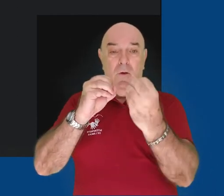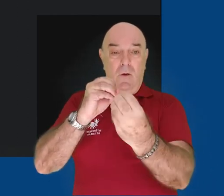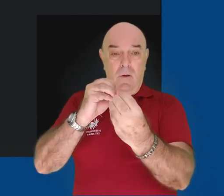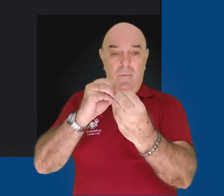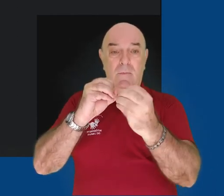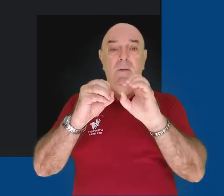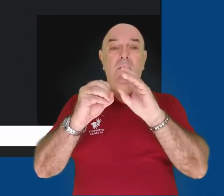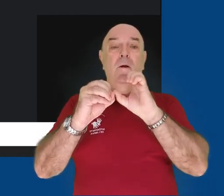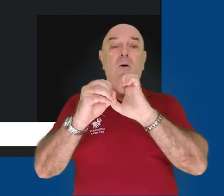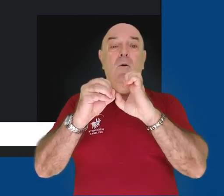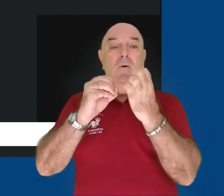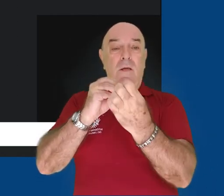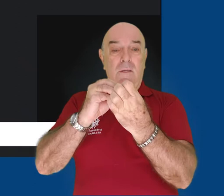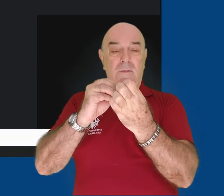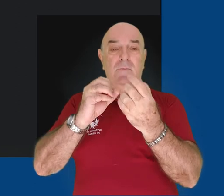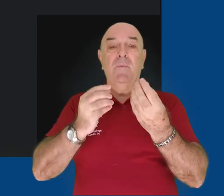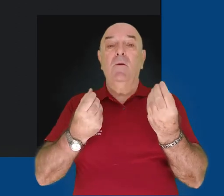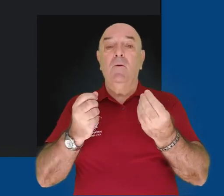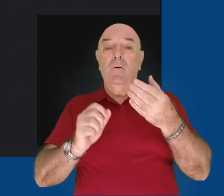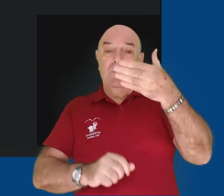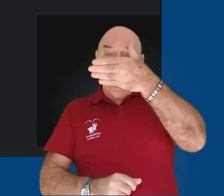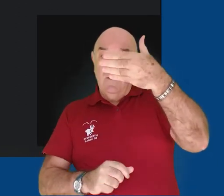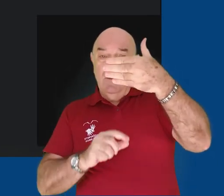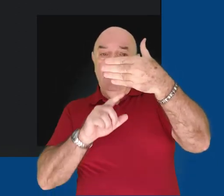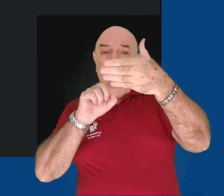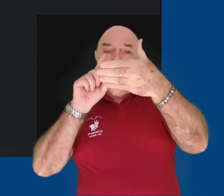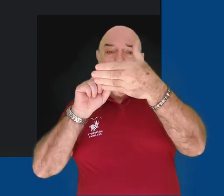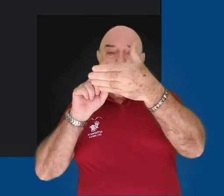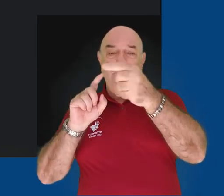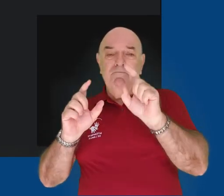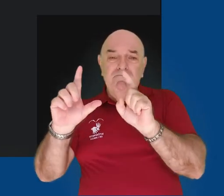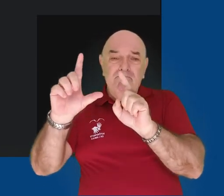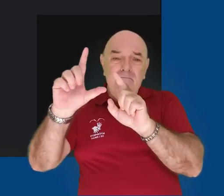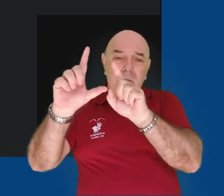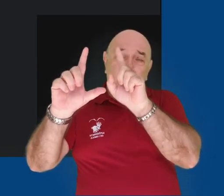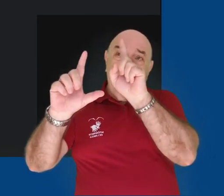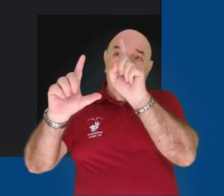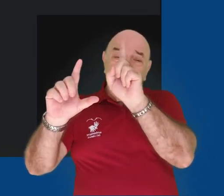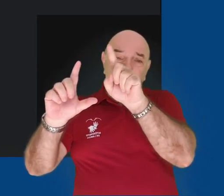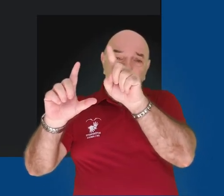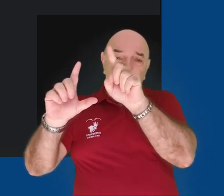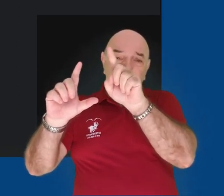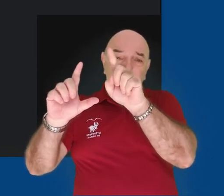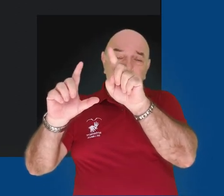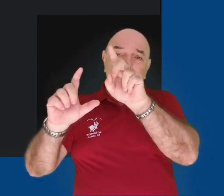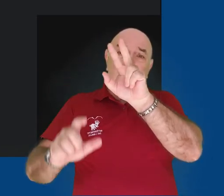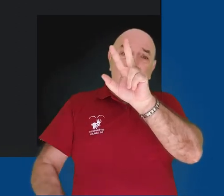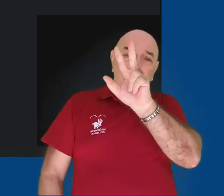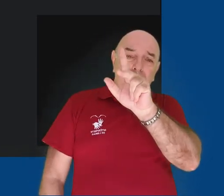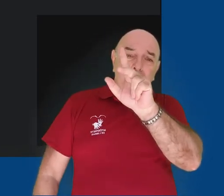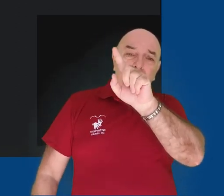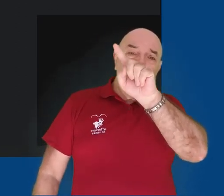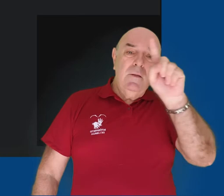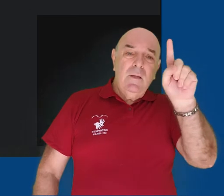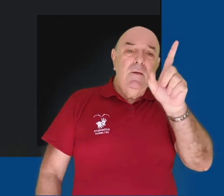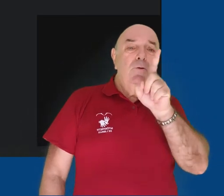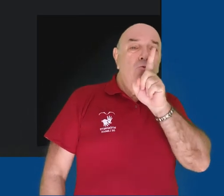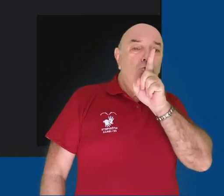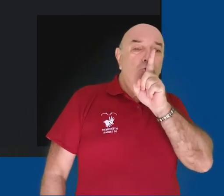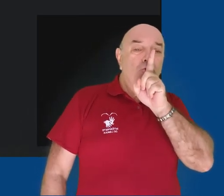pede clicamos com o botão direito sobre a área de alguma das nossas videoconferência e selecionamos